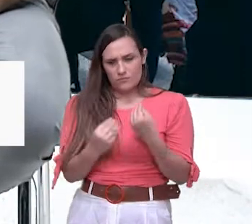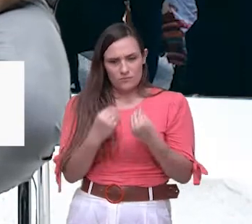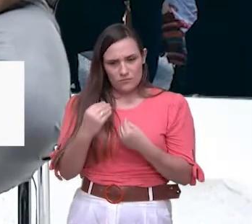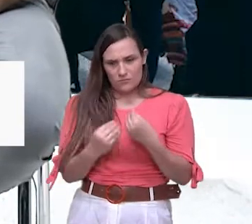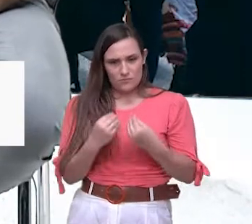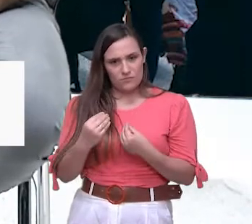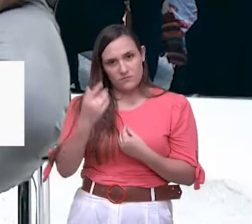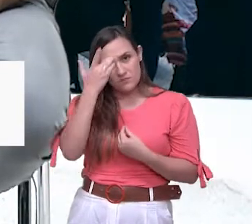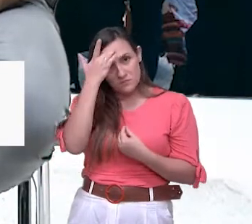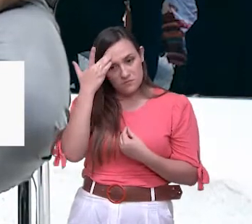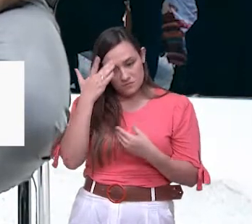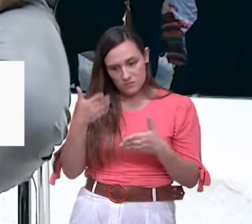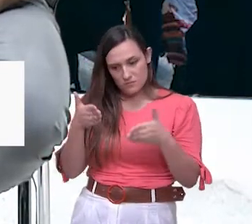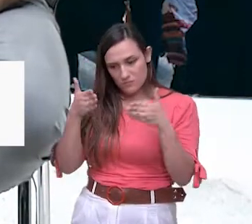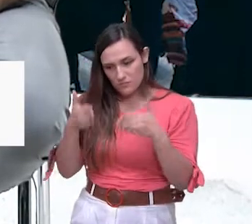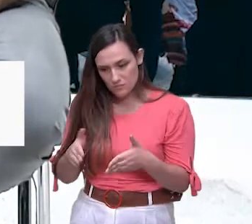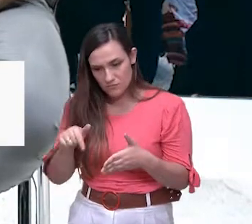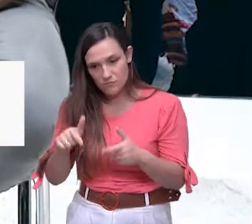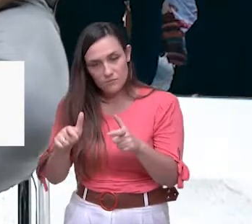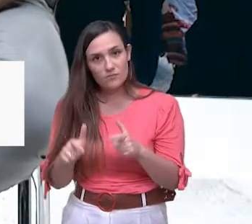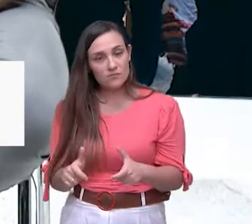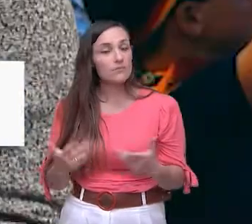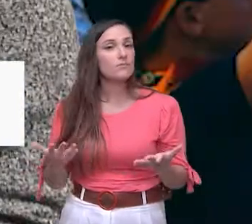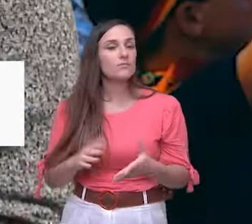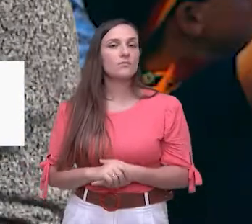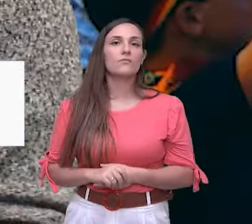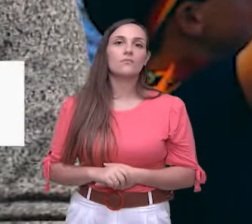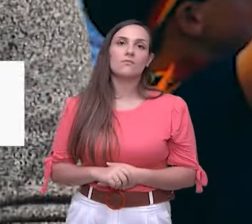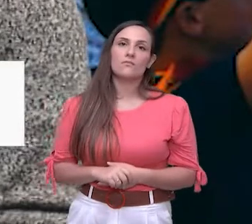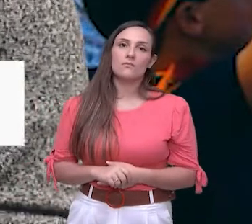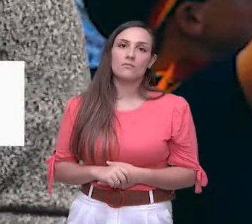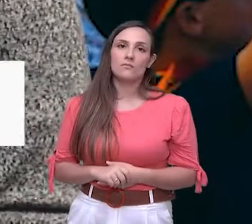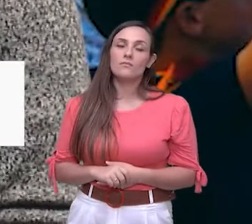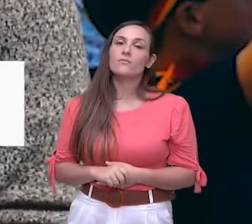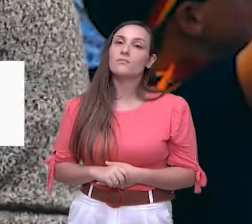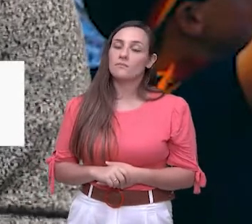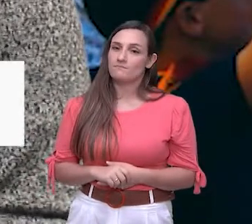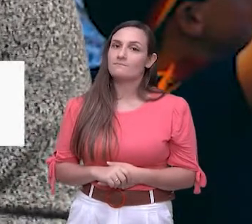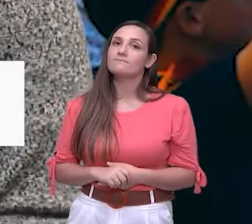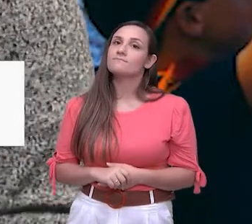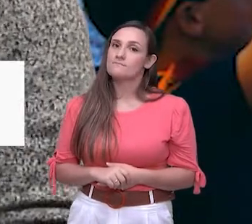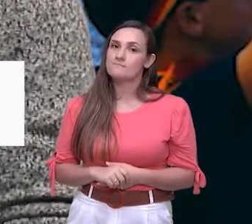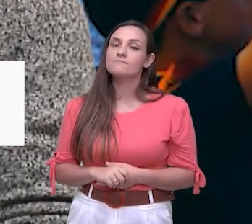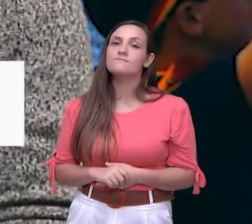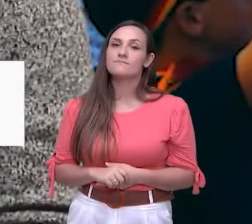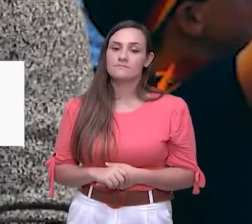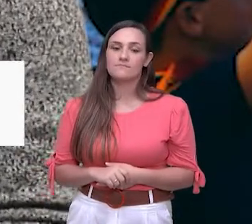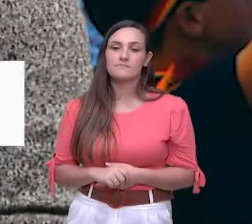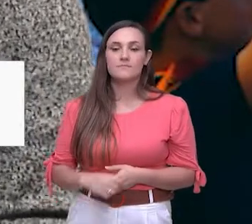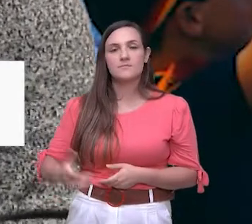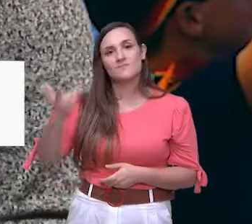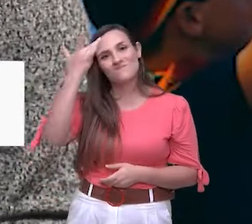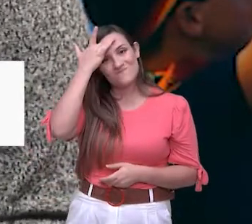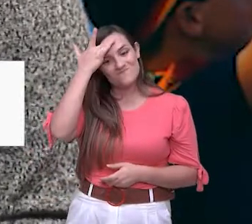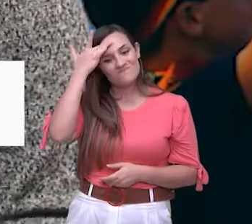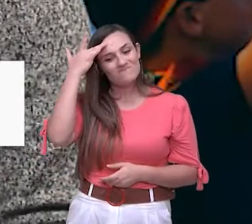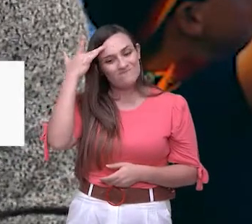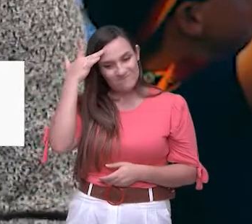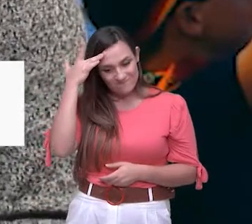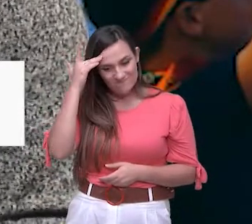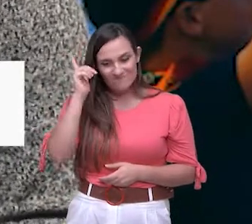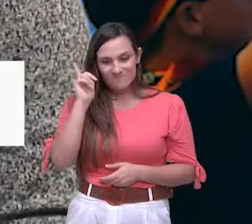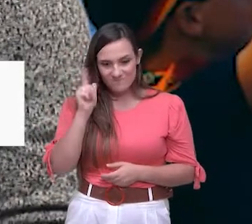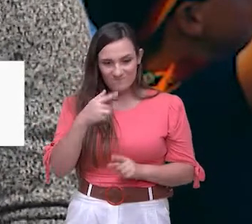chegam nesses espaços nesses locais trabalhar com população LGBT é demanda